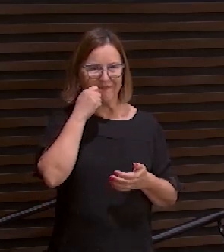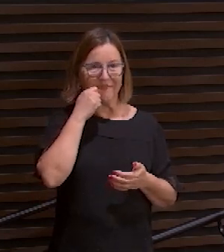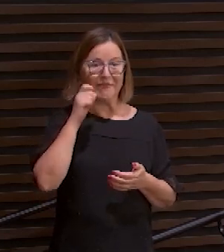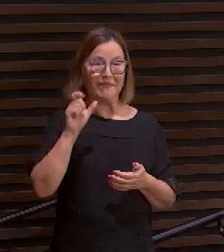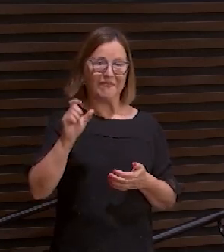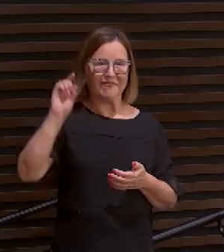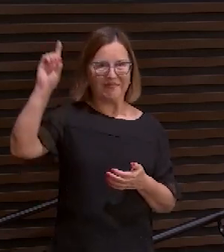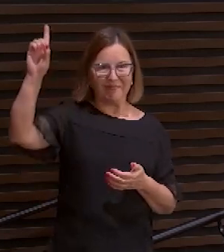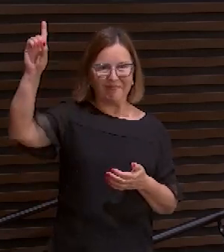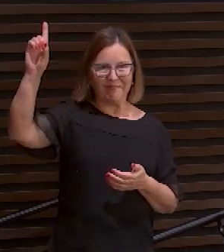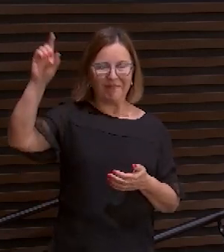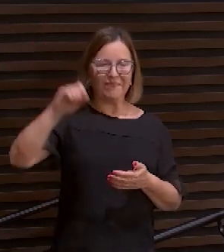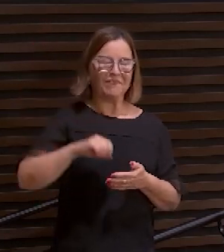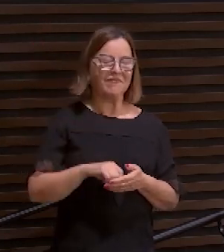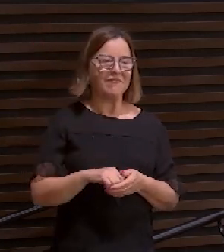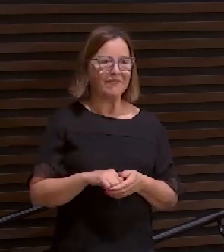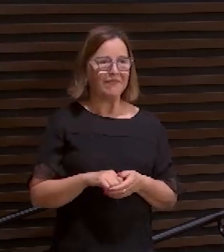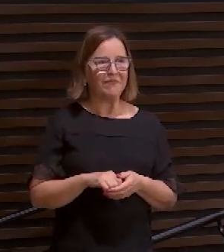Mas